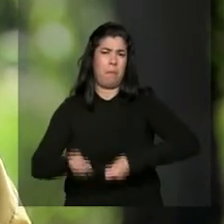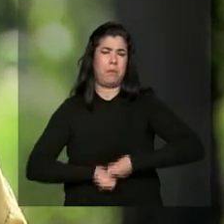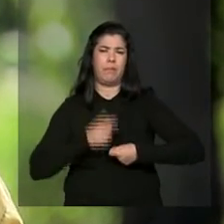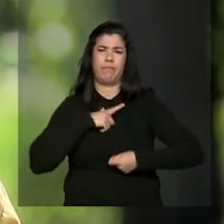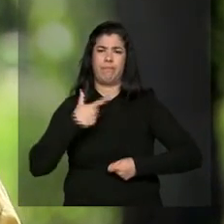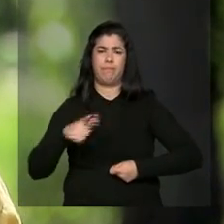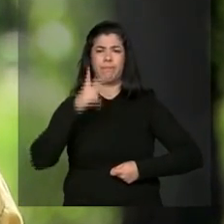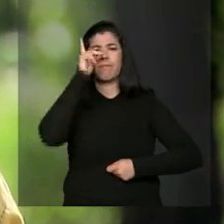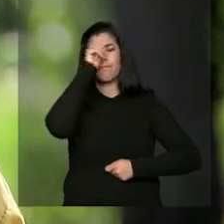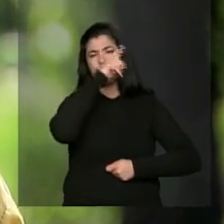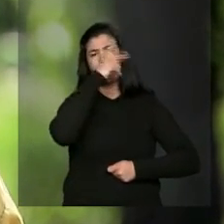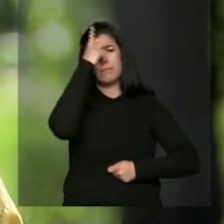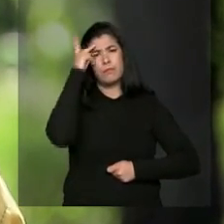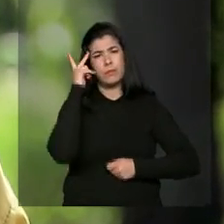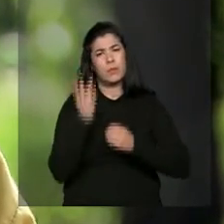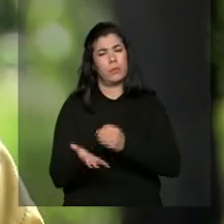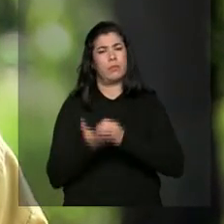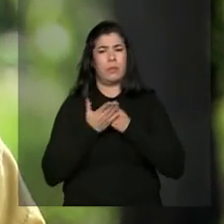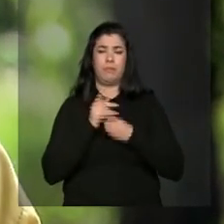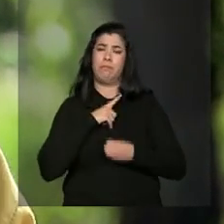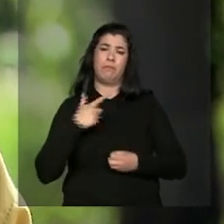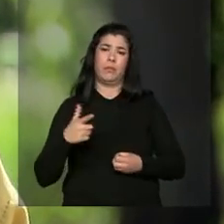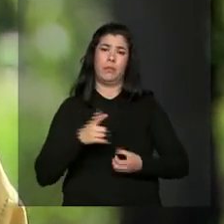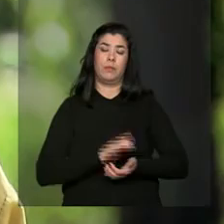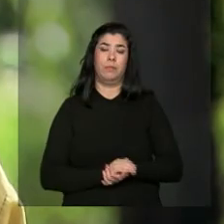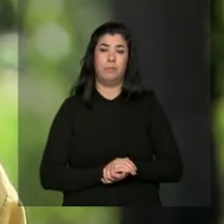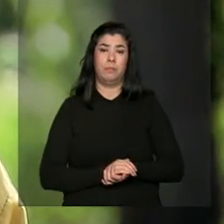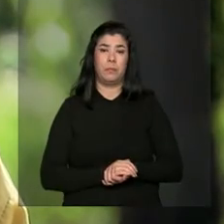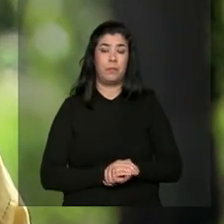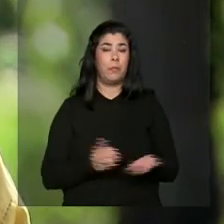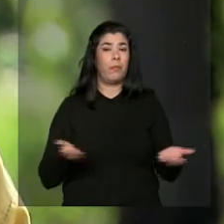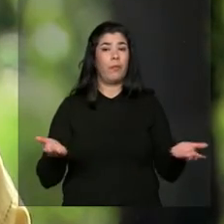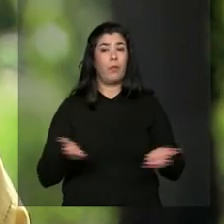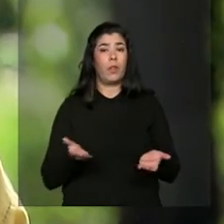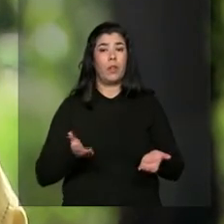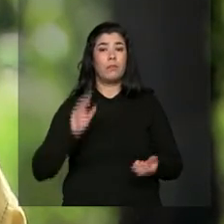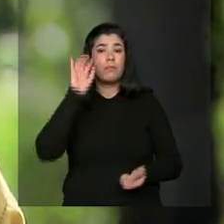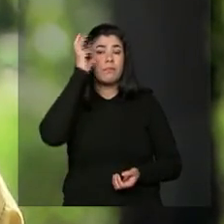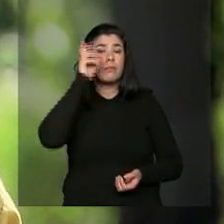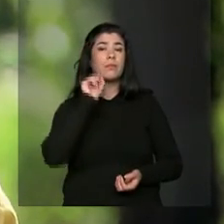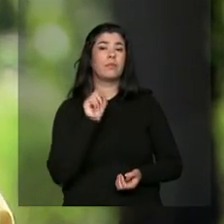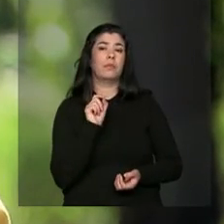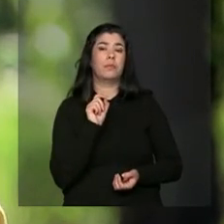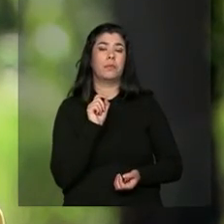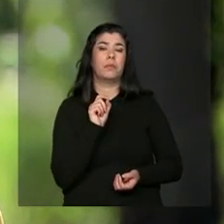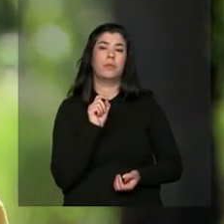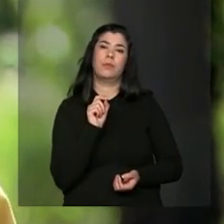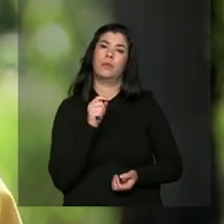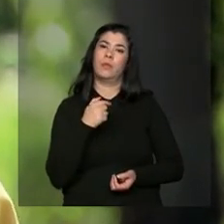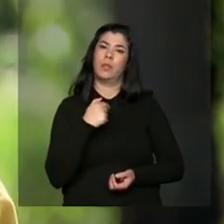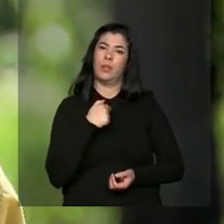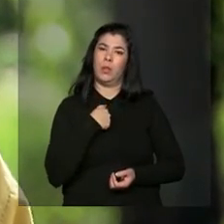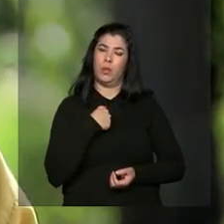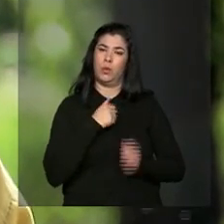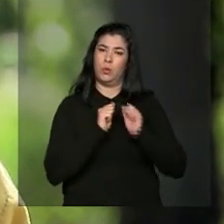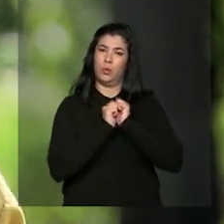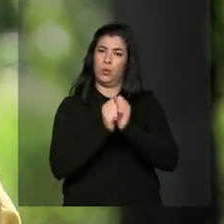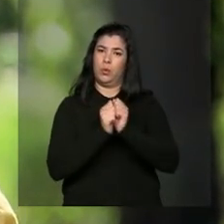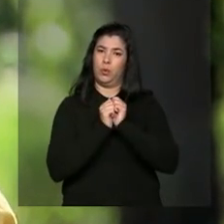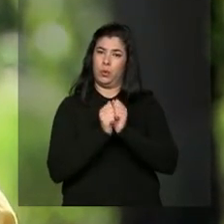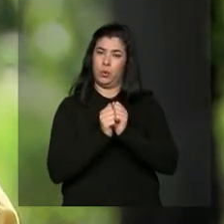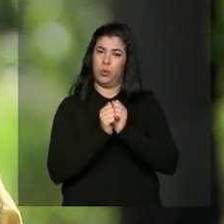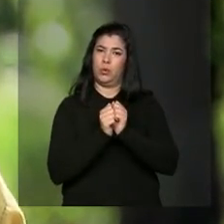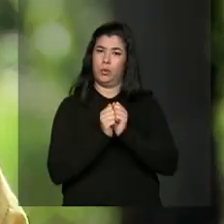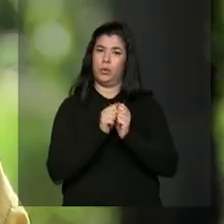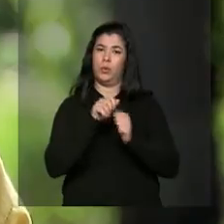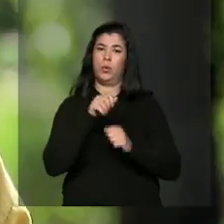para trabalhar, né? No braçal. E o que nós decidimos é que eu me ajuntei junto